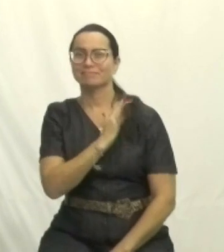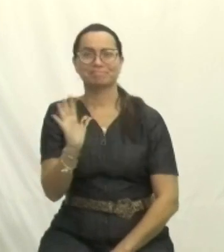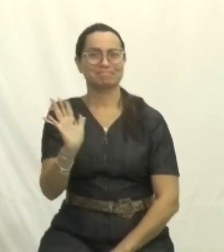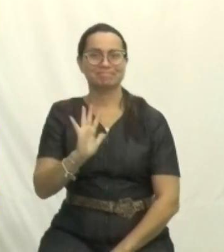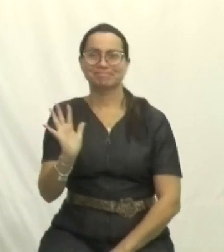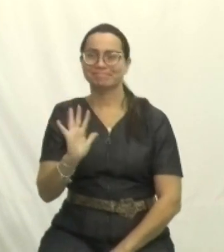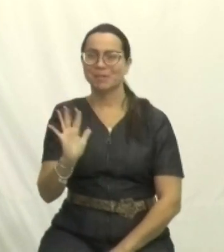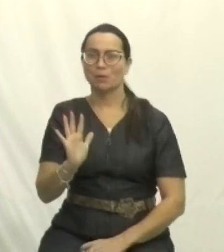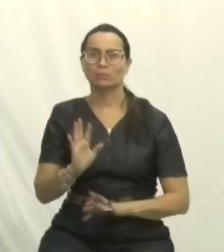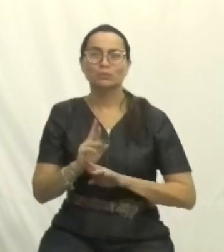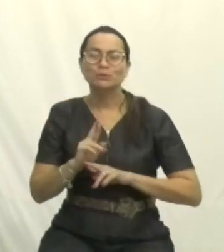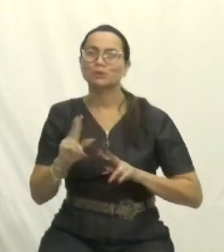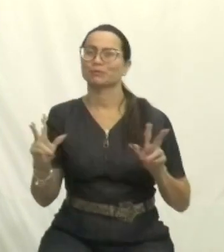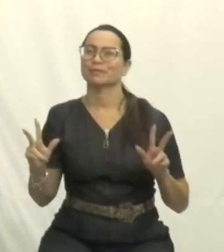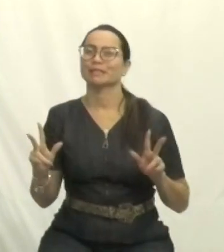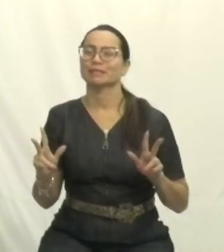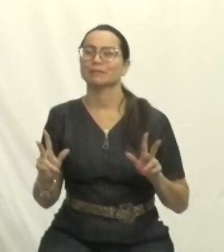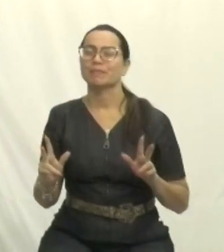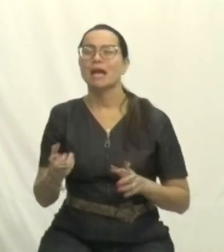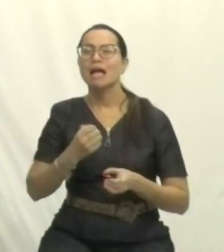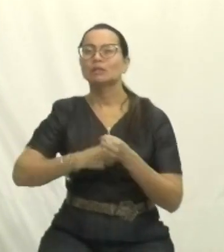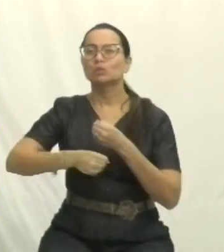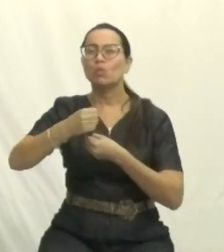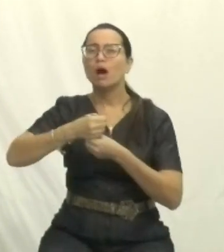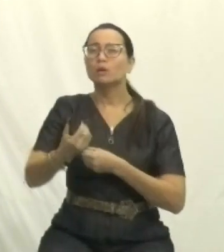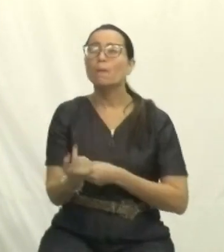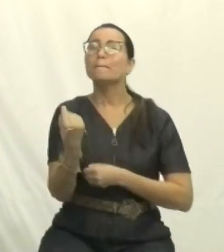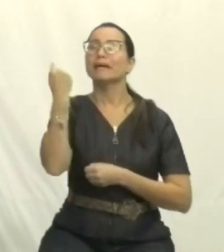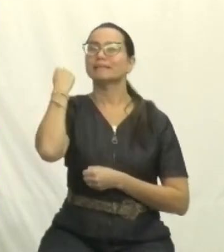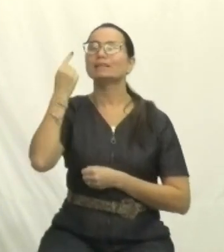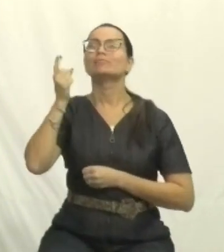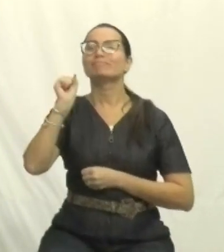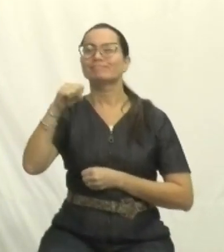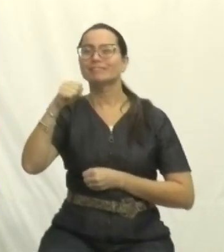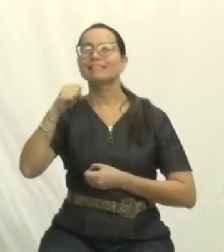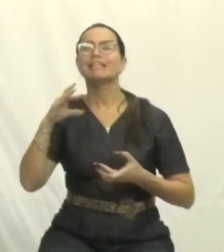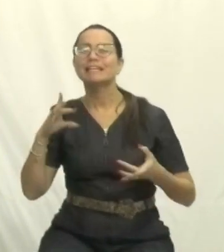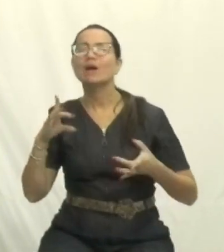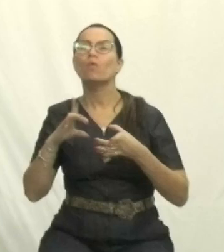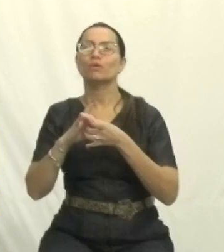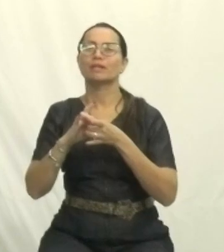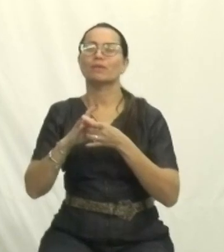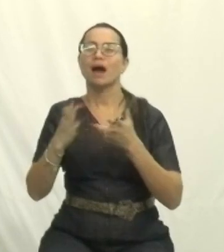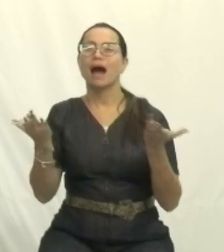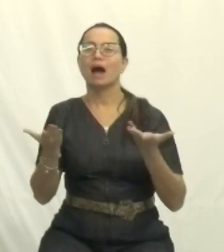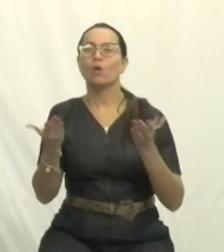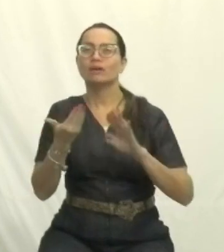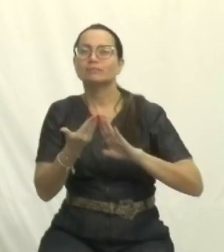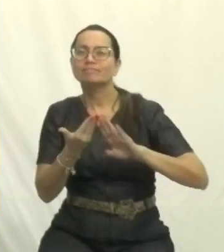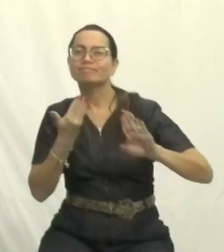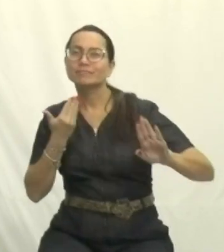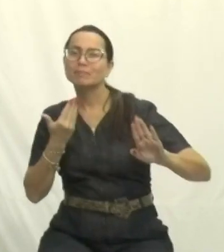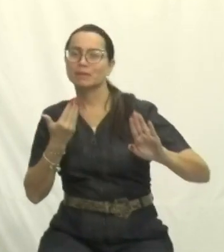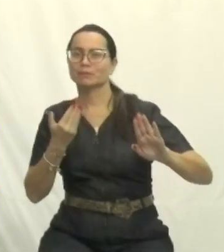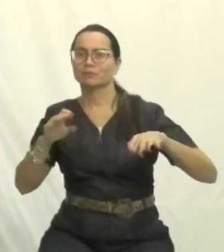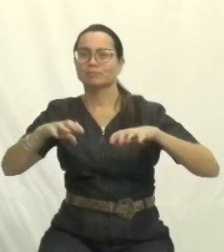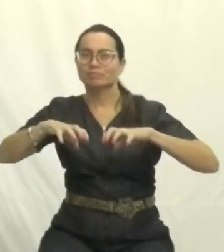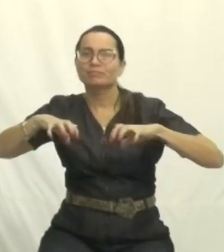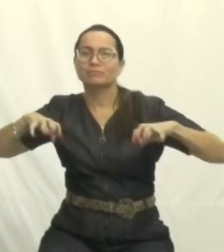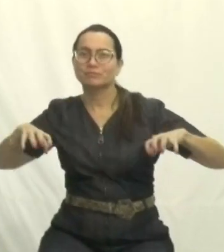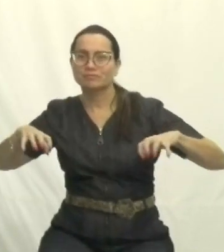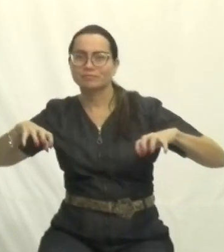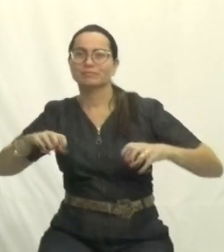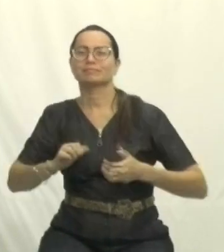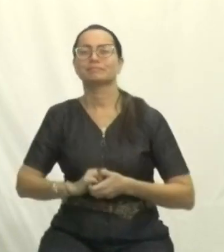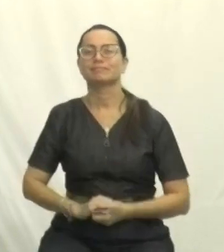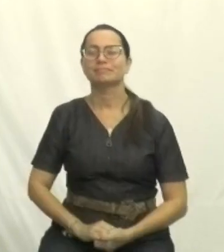2003, pertencíamos ao mesmo quadro, tínhamos atividades semelhantes, mas a partir de 2003, adquirimos a